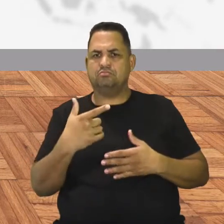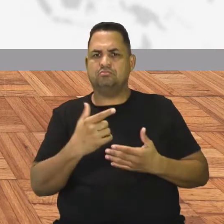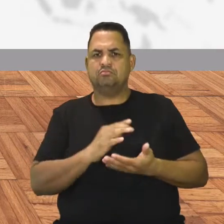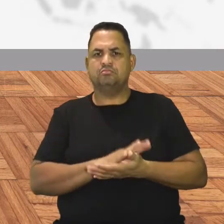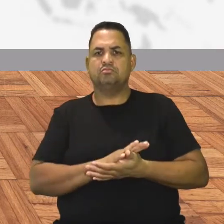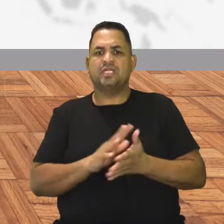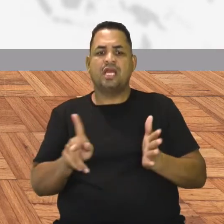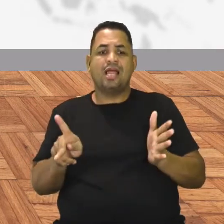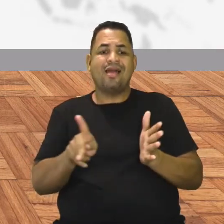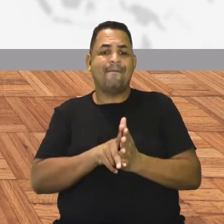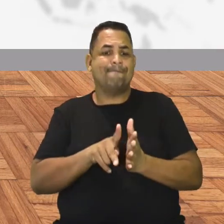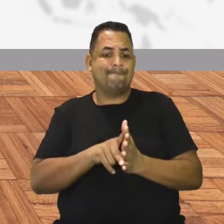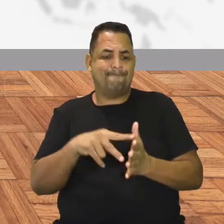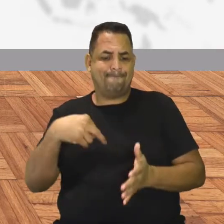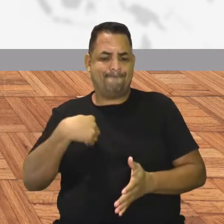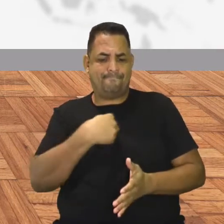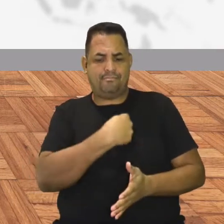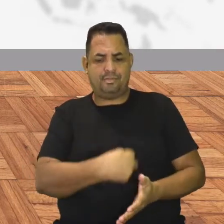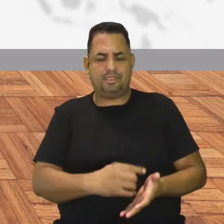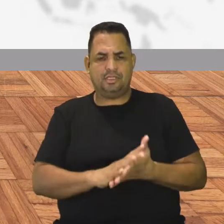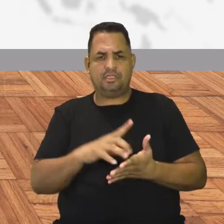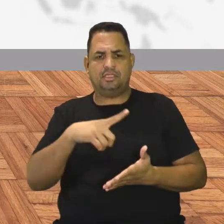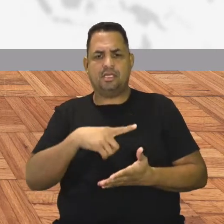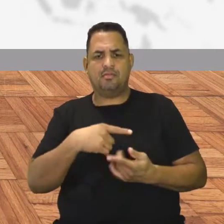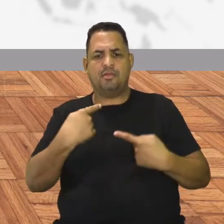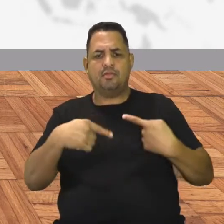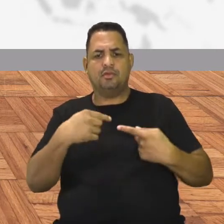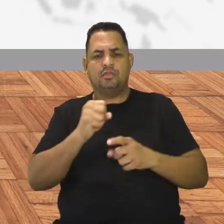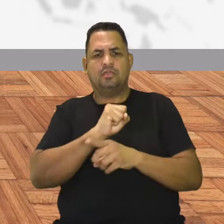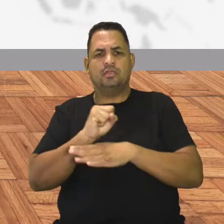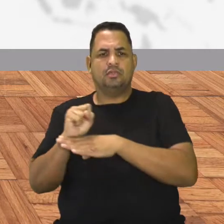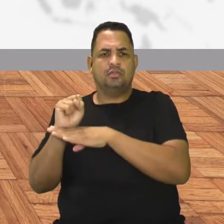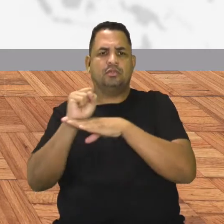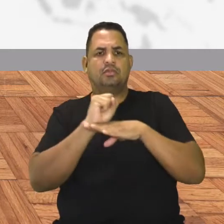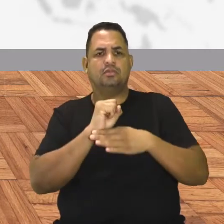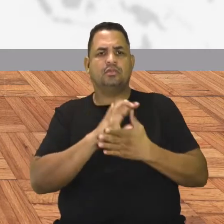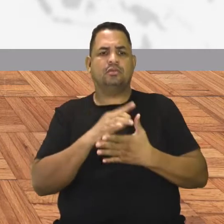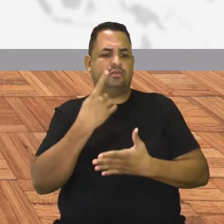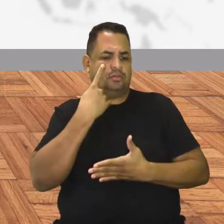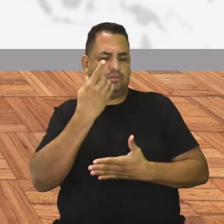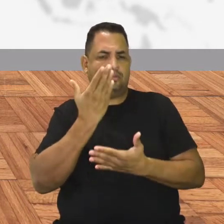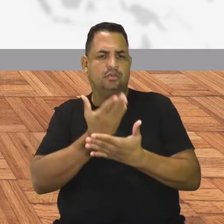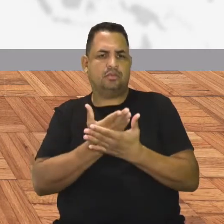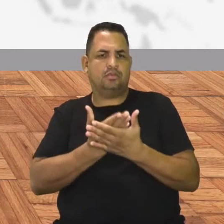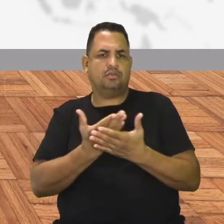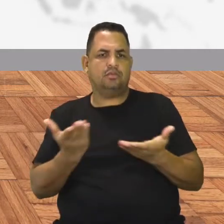Até a própria China, que ela tem uma política socialista, nós vamos ver na aula